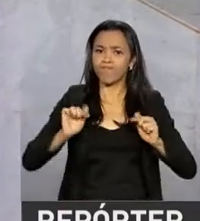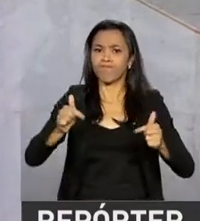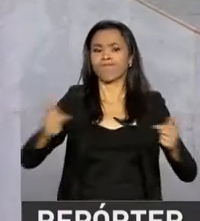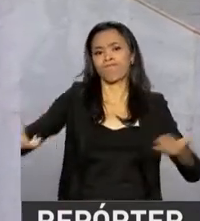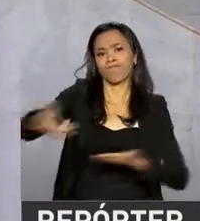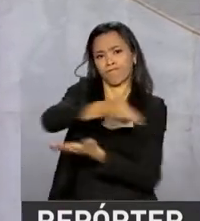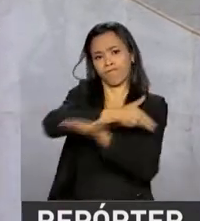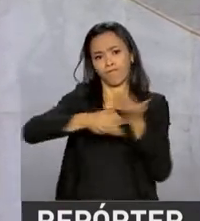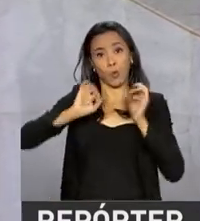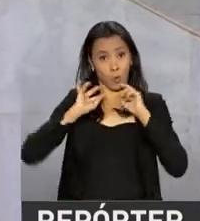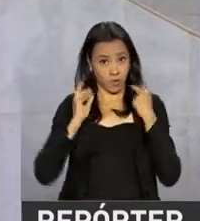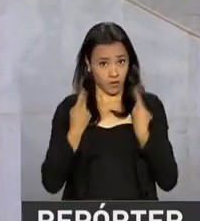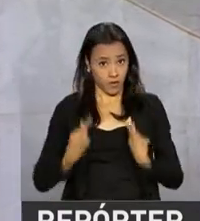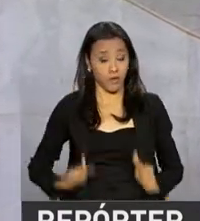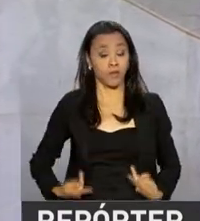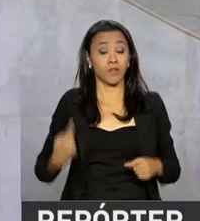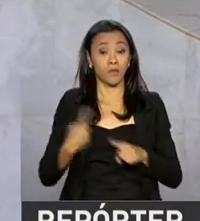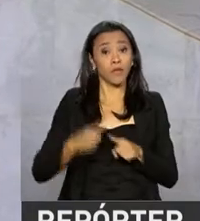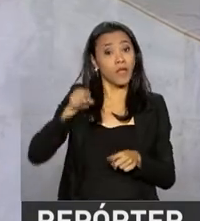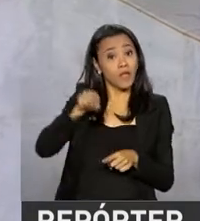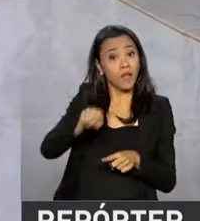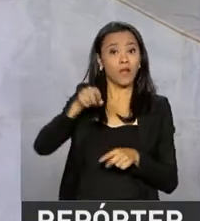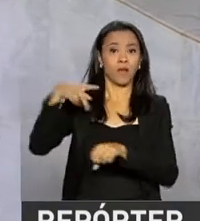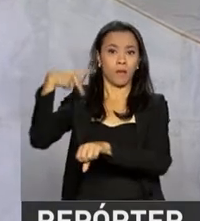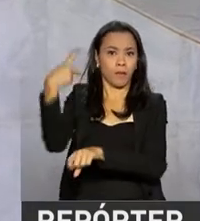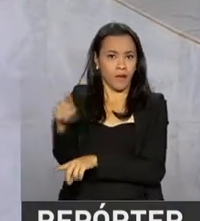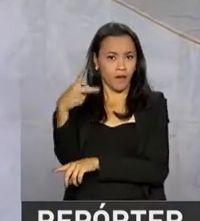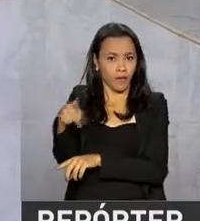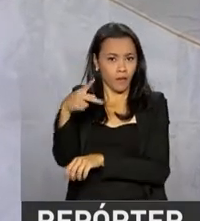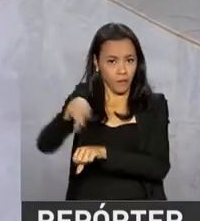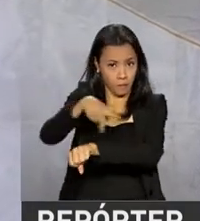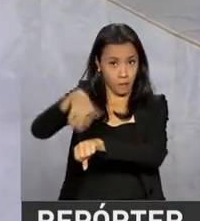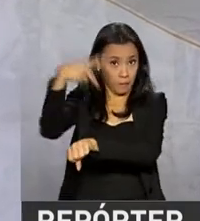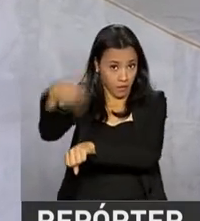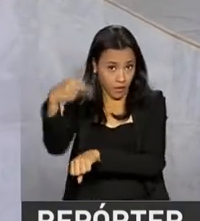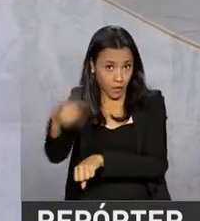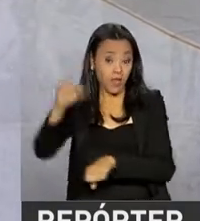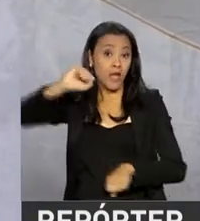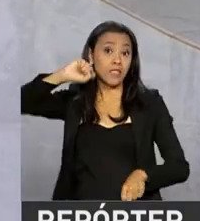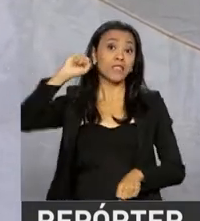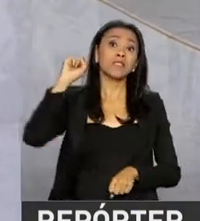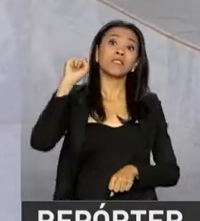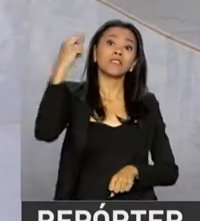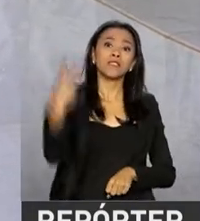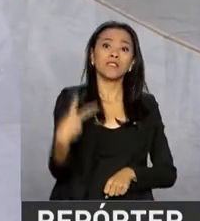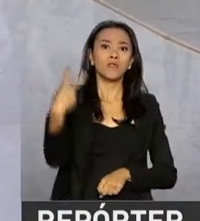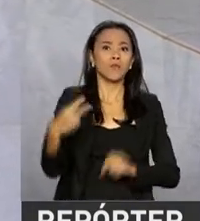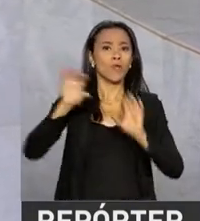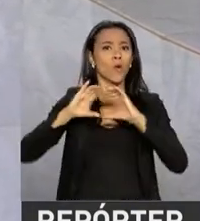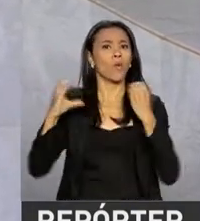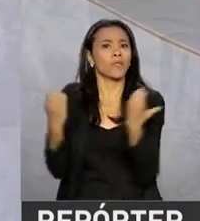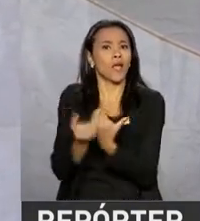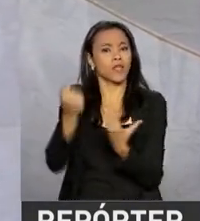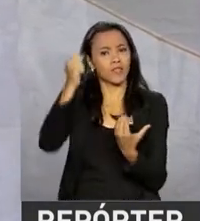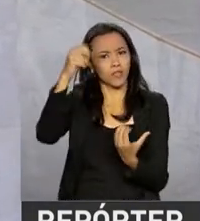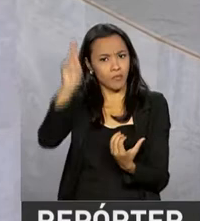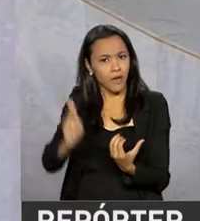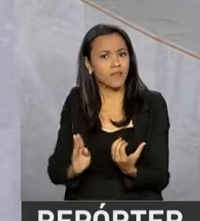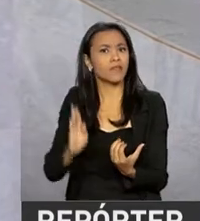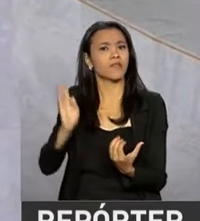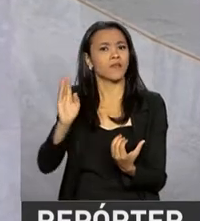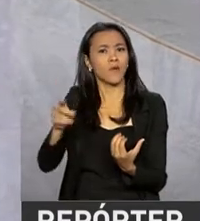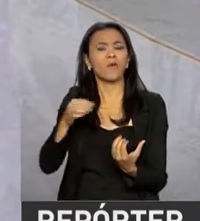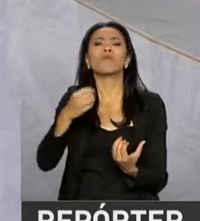já que o paraguai abriga a segunda maior comunidade brasileira no exterior estimada em 300